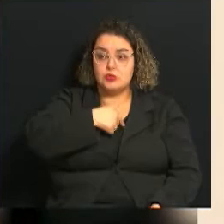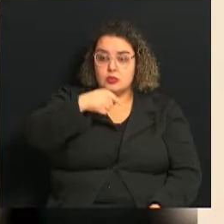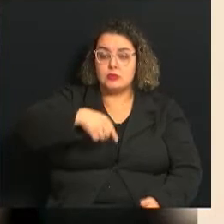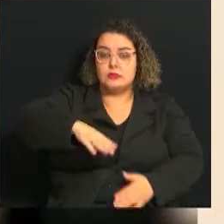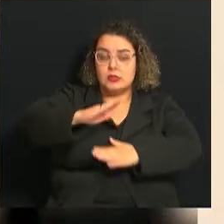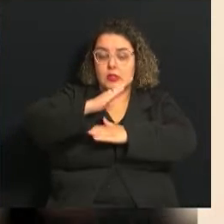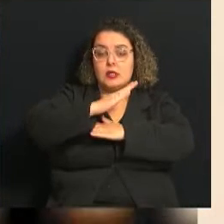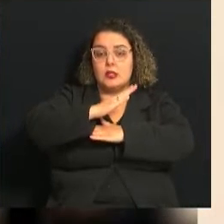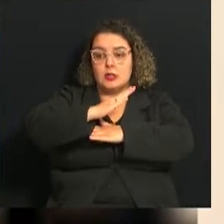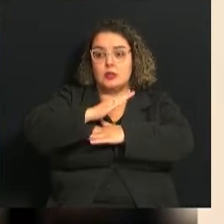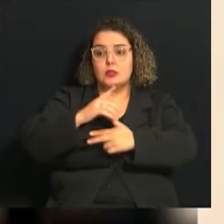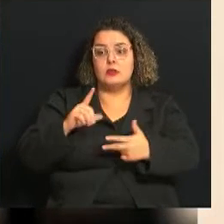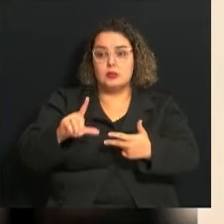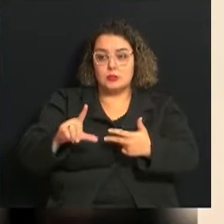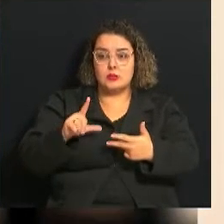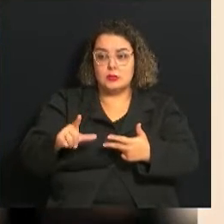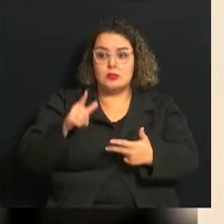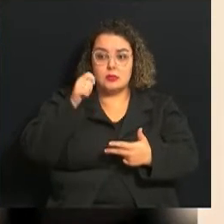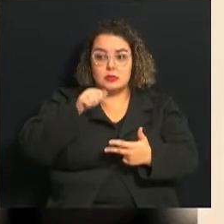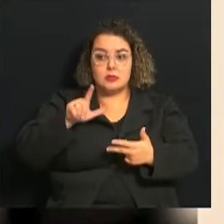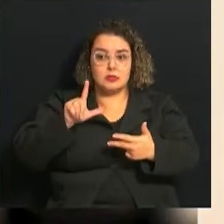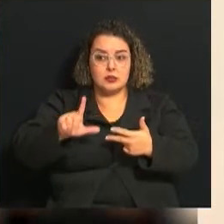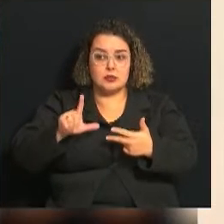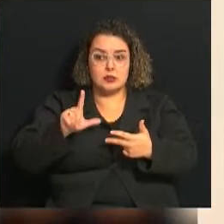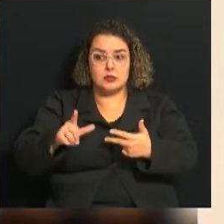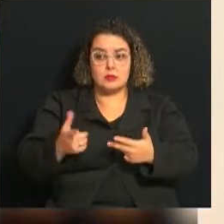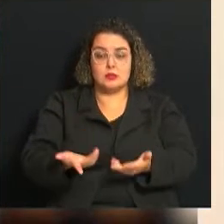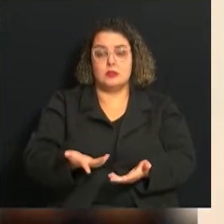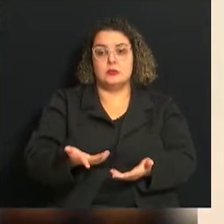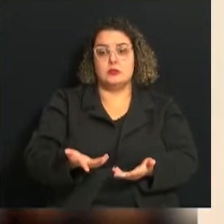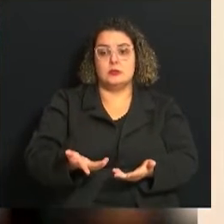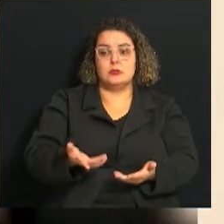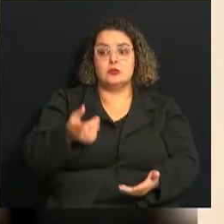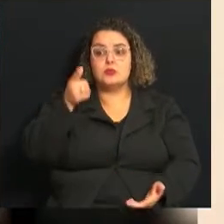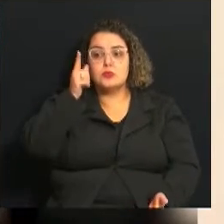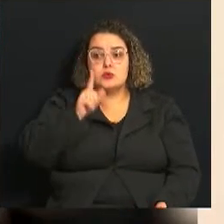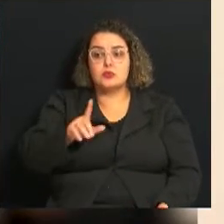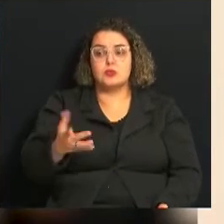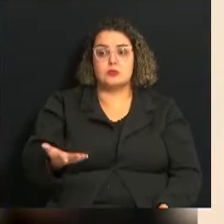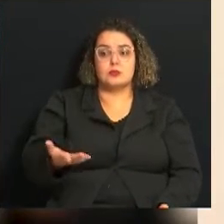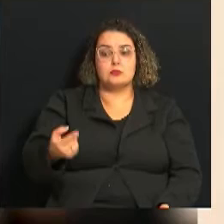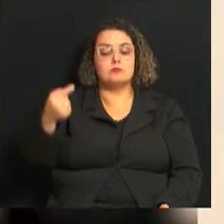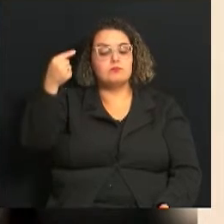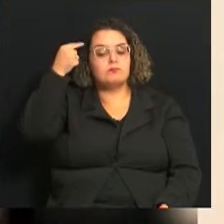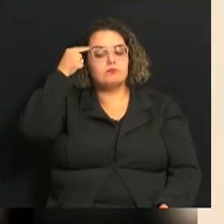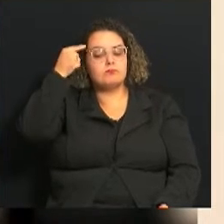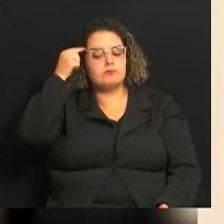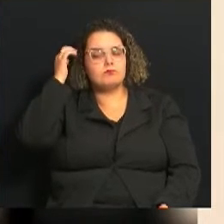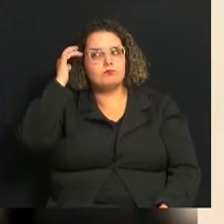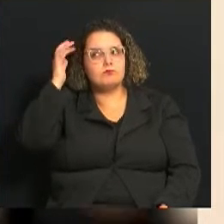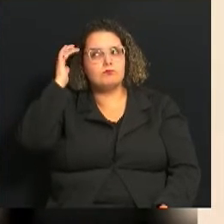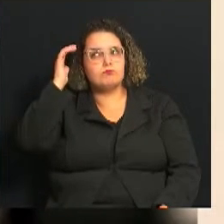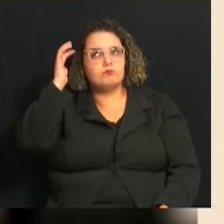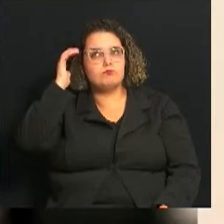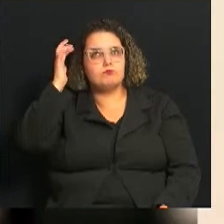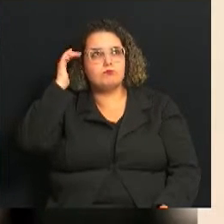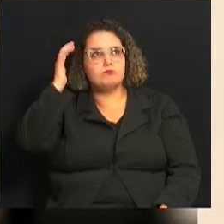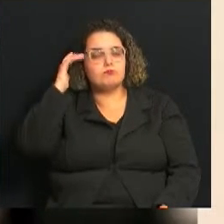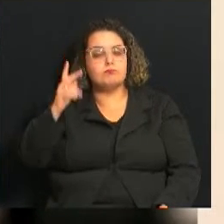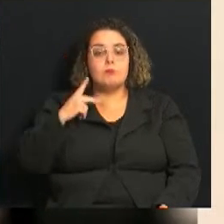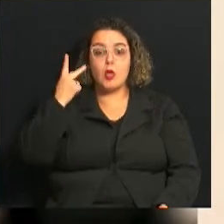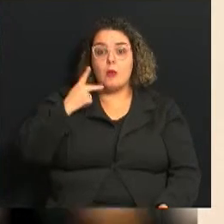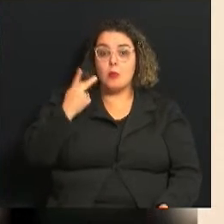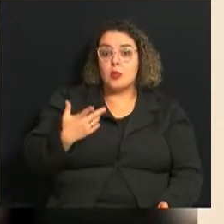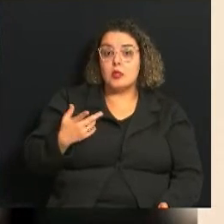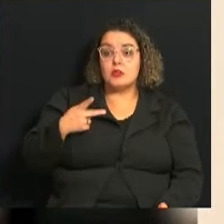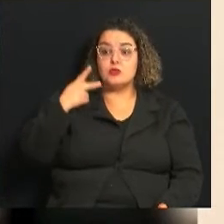enquanto legisladores e legisladoras, conseguimos pensar, que a gente consiga pensar em políticas